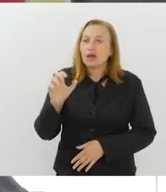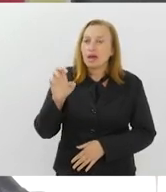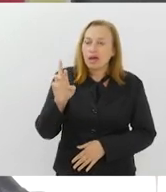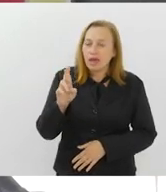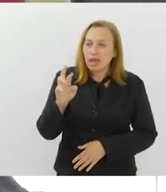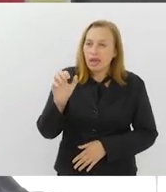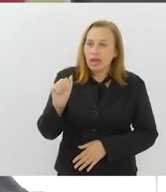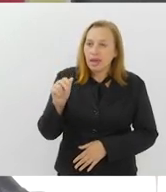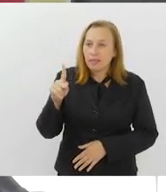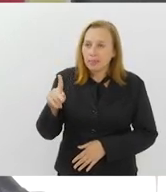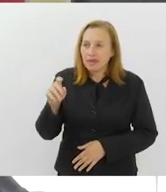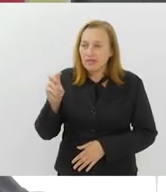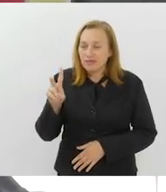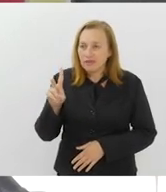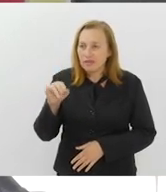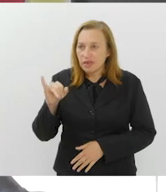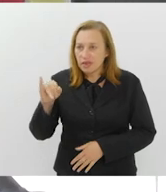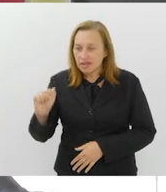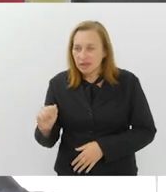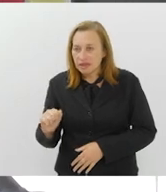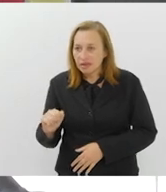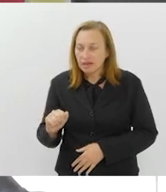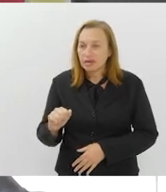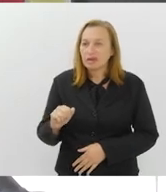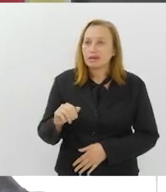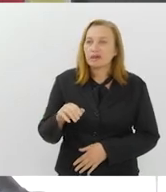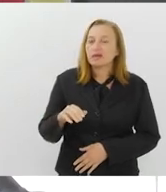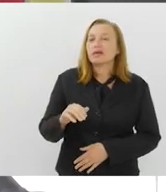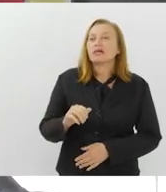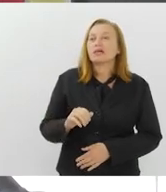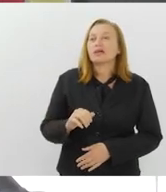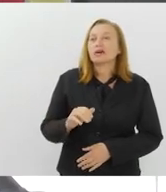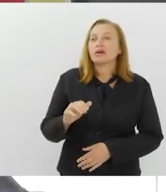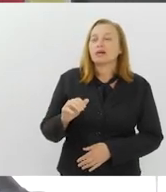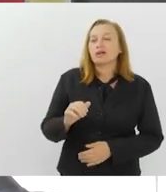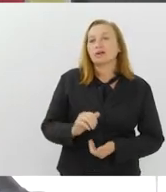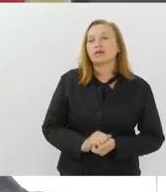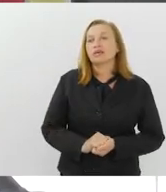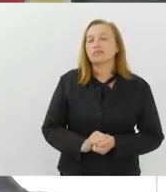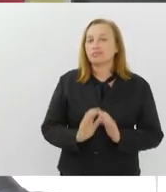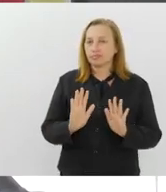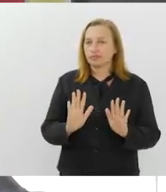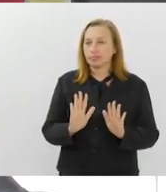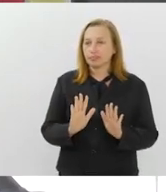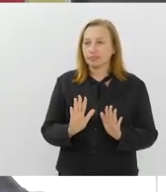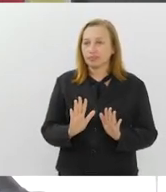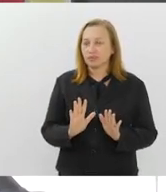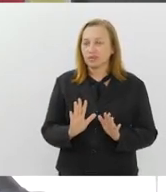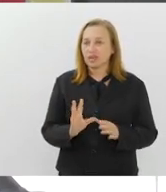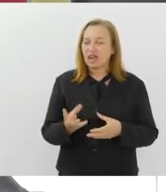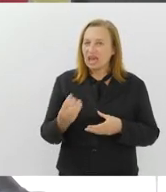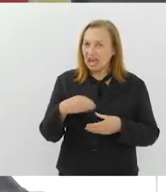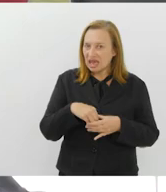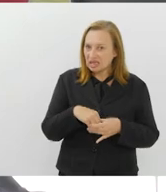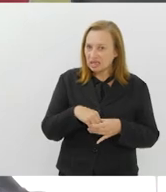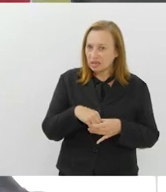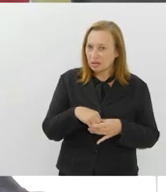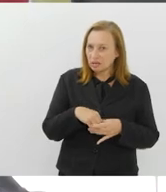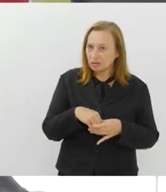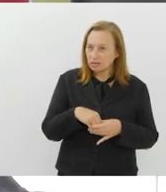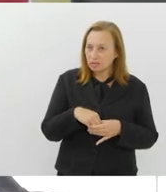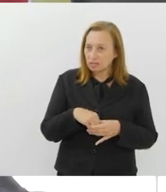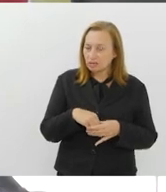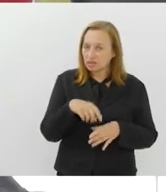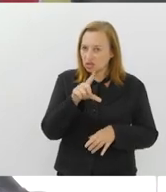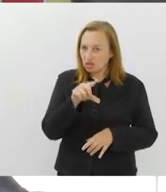veio oficial da Abranges. As liminares, elas entram nessa decisão porque liminar precisa ser